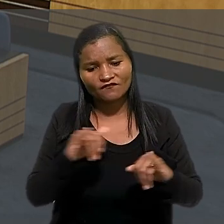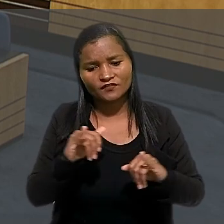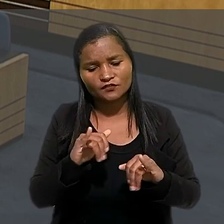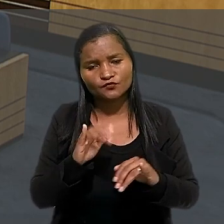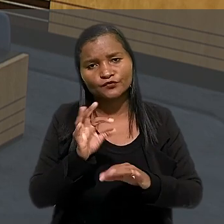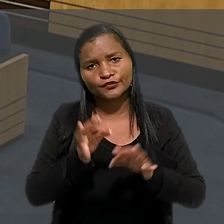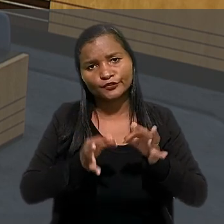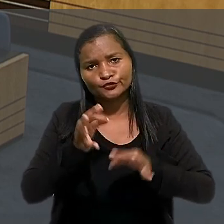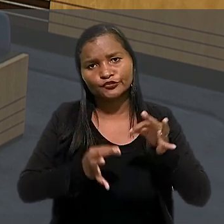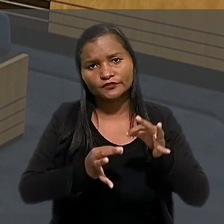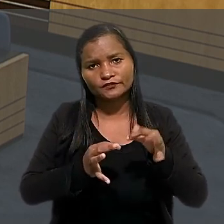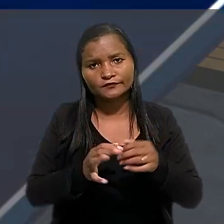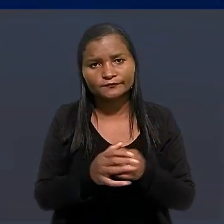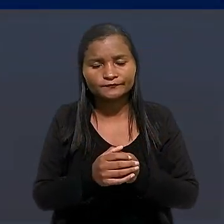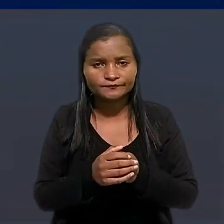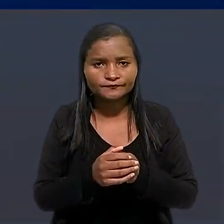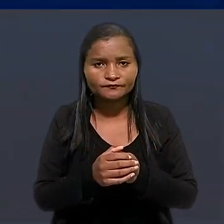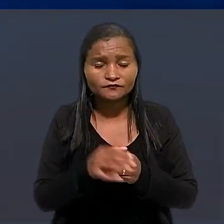intimação da Justiça.